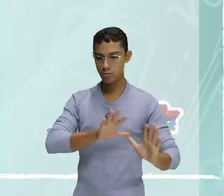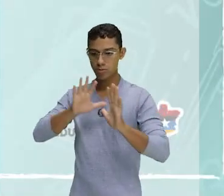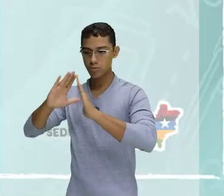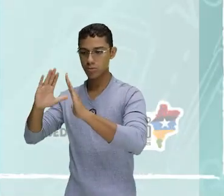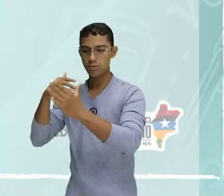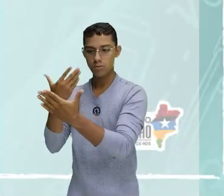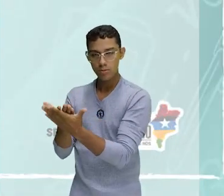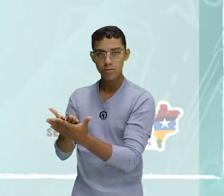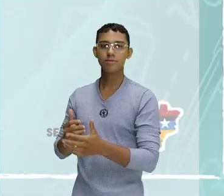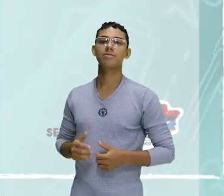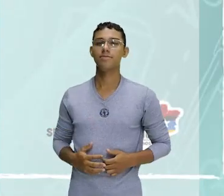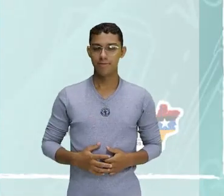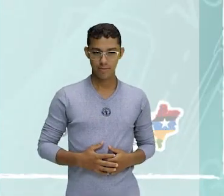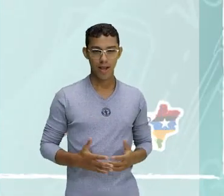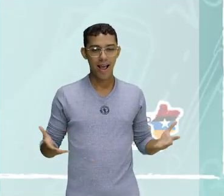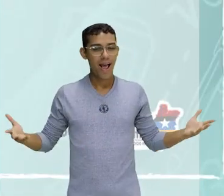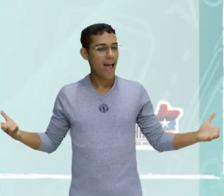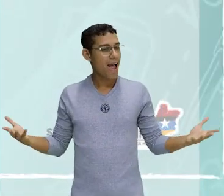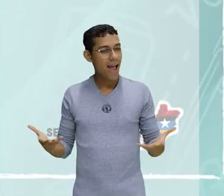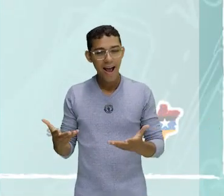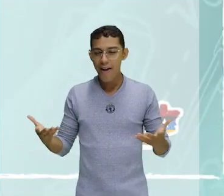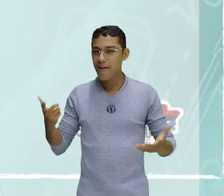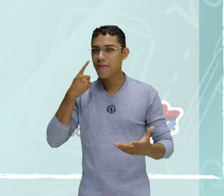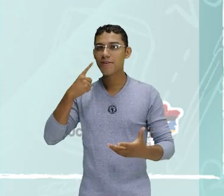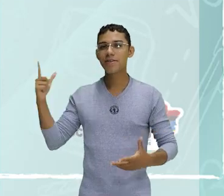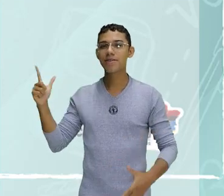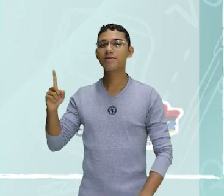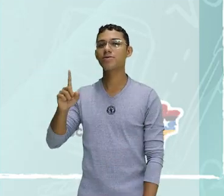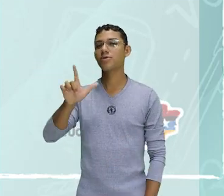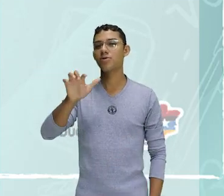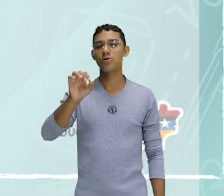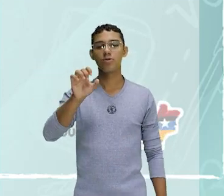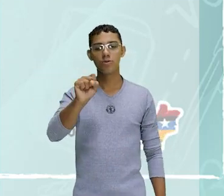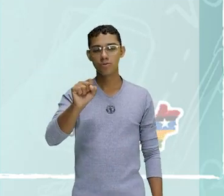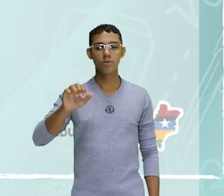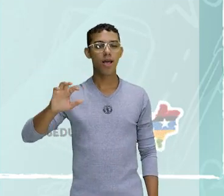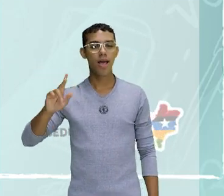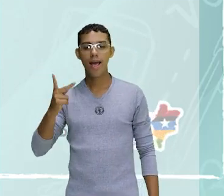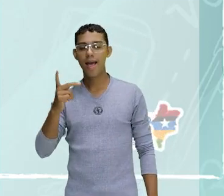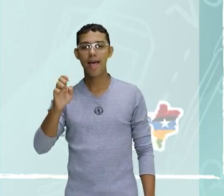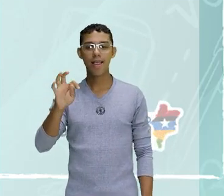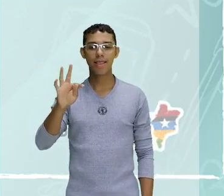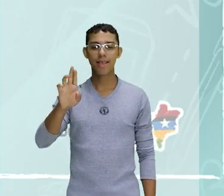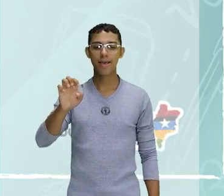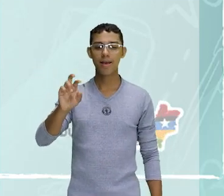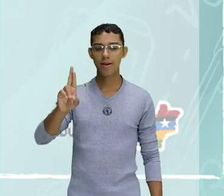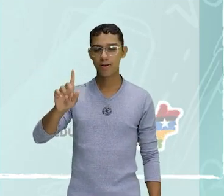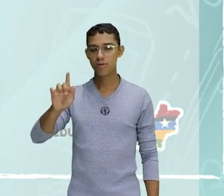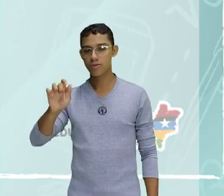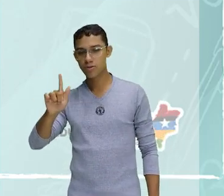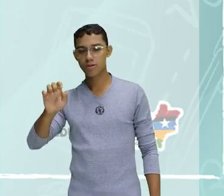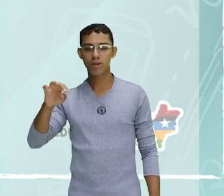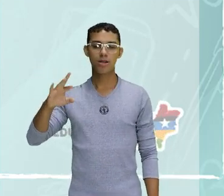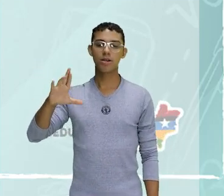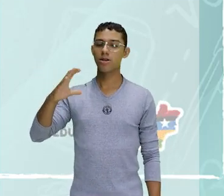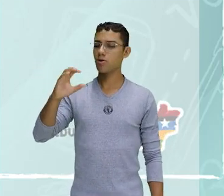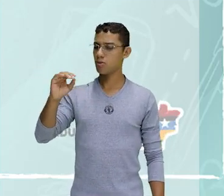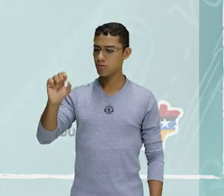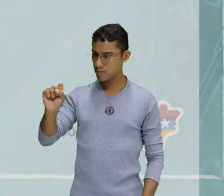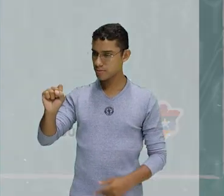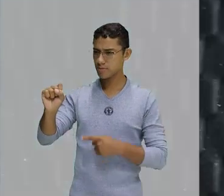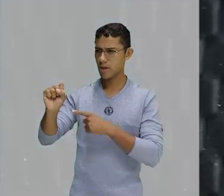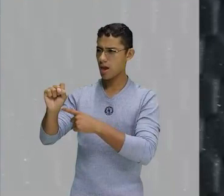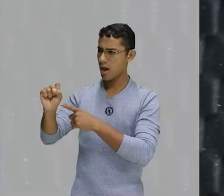de hoje. Vamos falar dos heterogenéricos. Eu acho que a senhora já deu essa aula antes, professora. Eu acho que eu já ouvi essa palavra